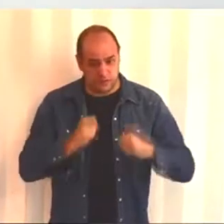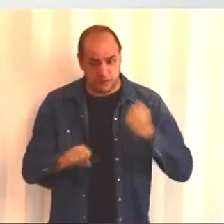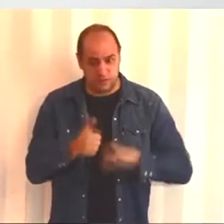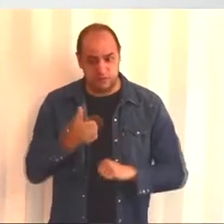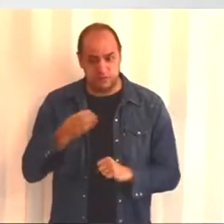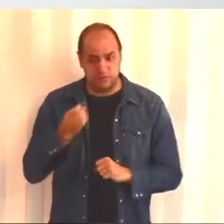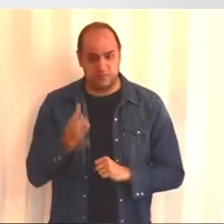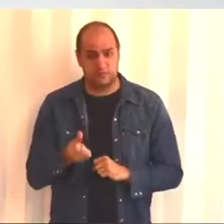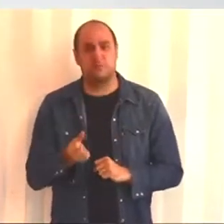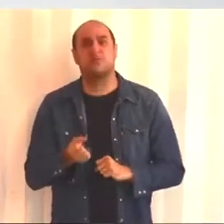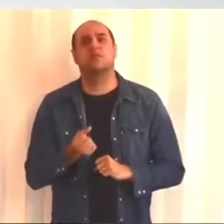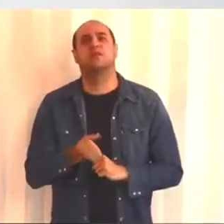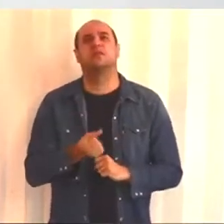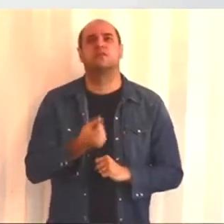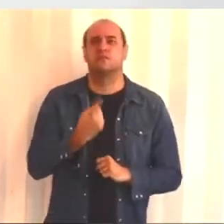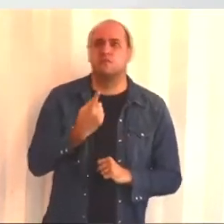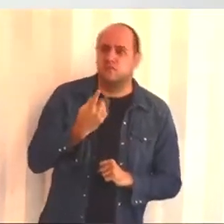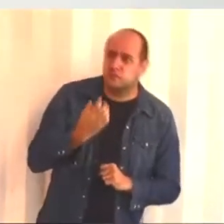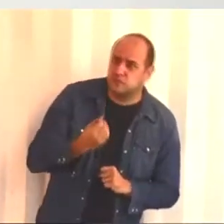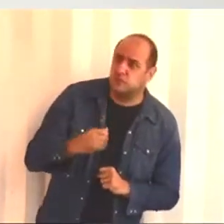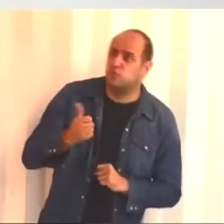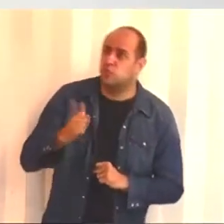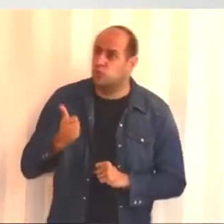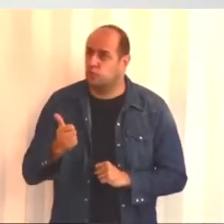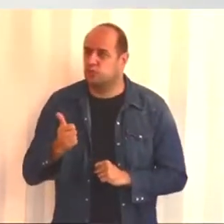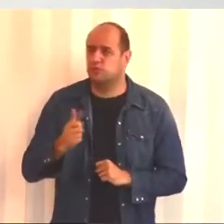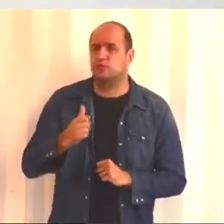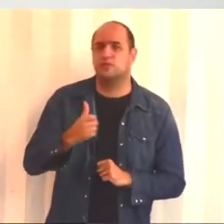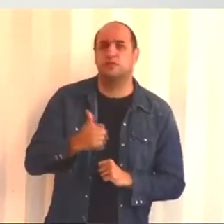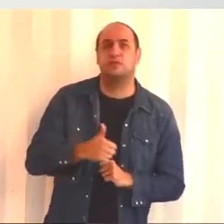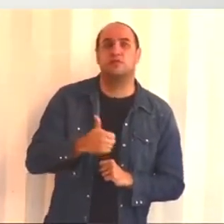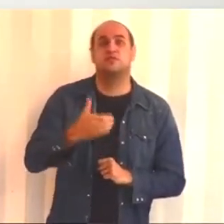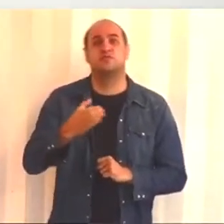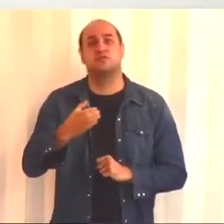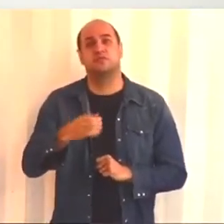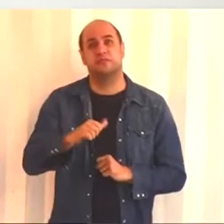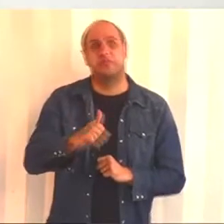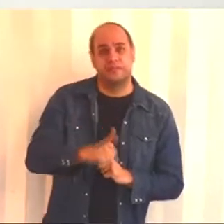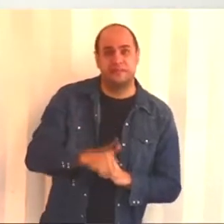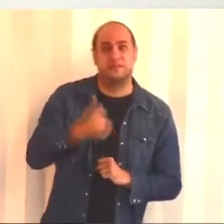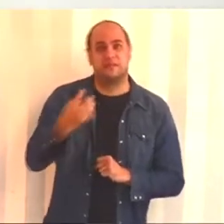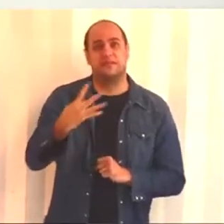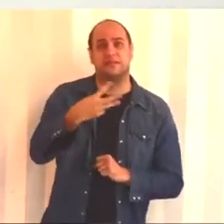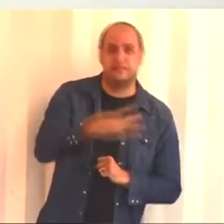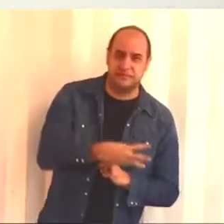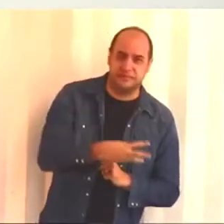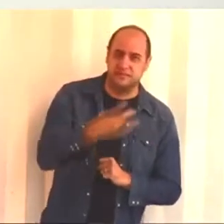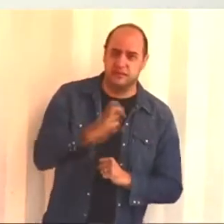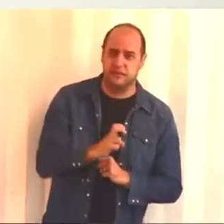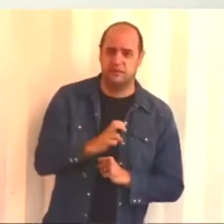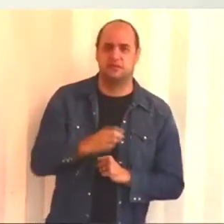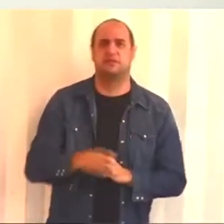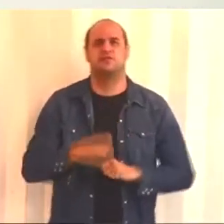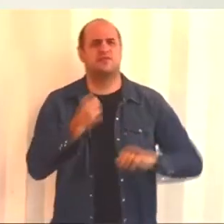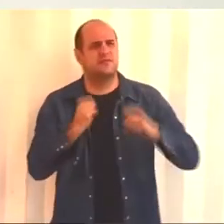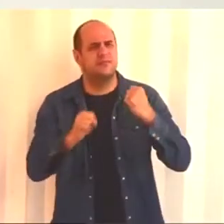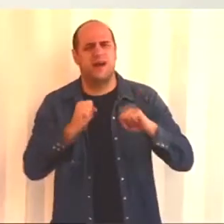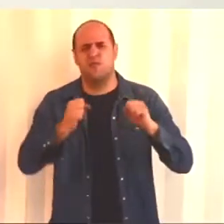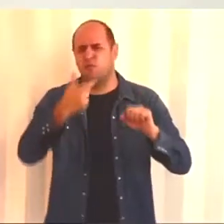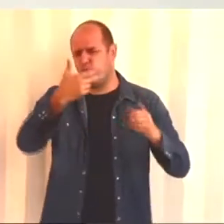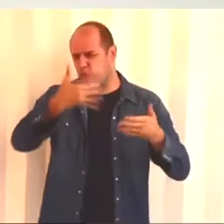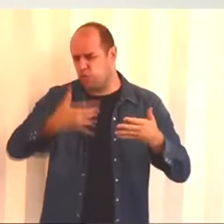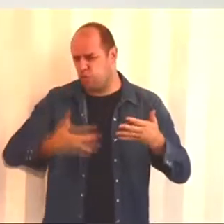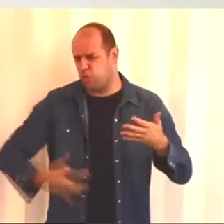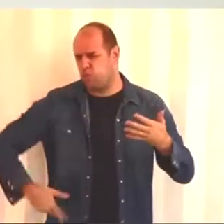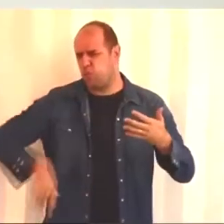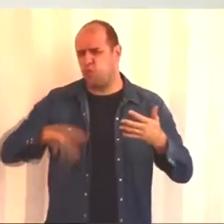pode ver o Salmo 111, o Salmo 112, o Salmo 113, o Salmo 135. Salmos então que começam com